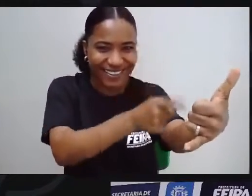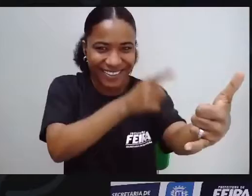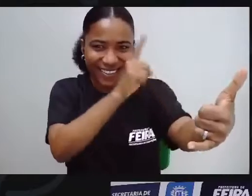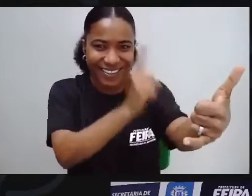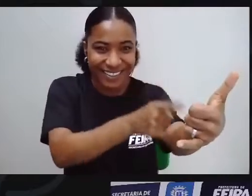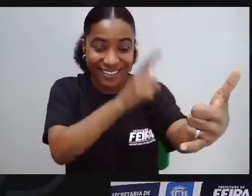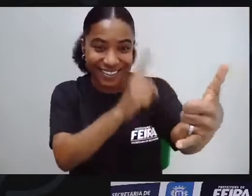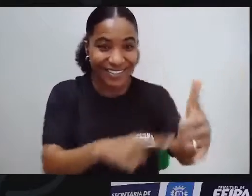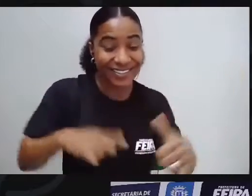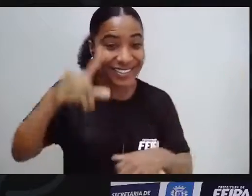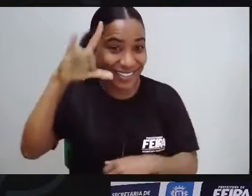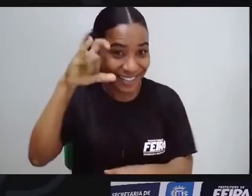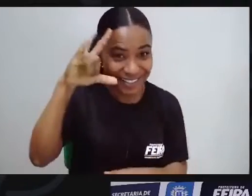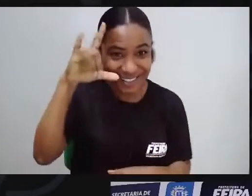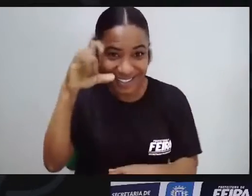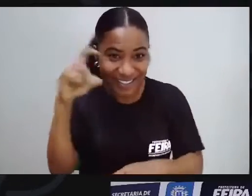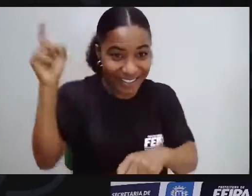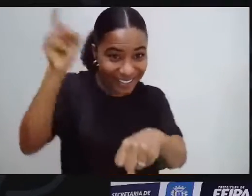estar